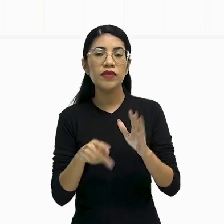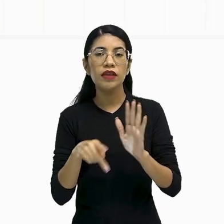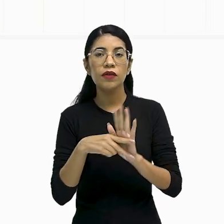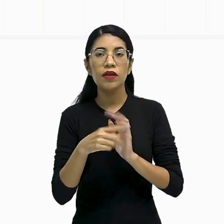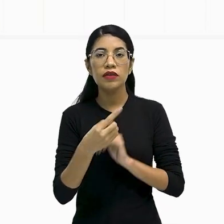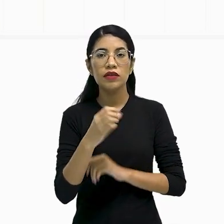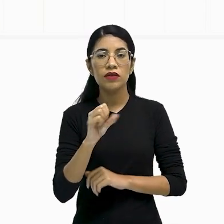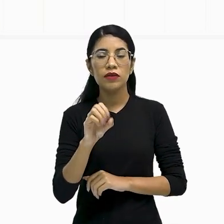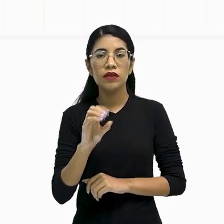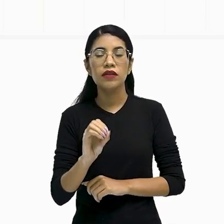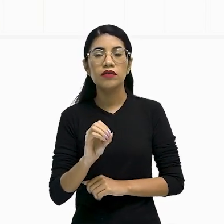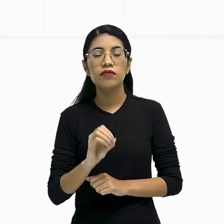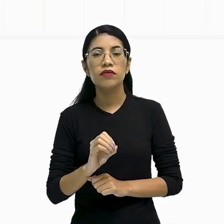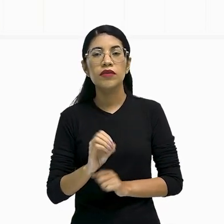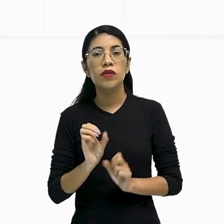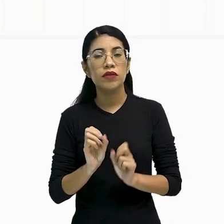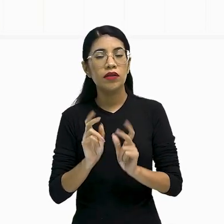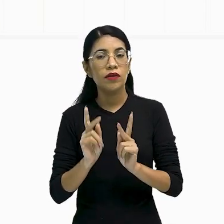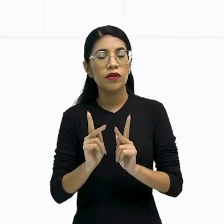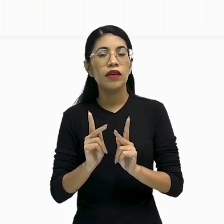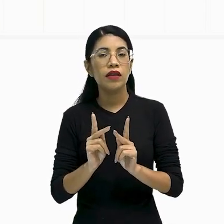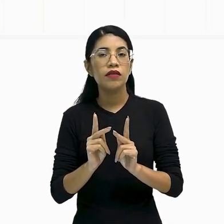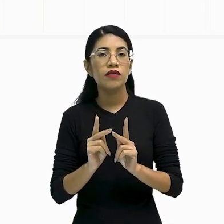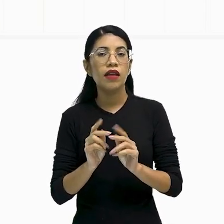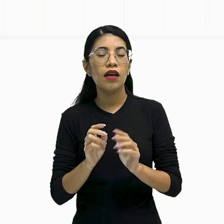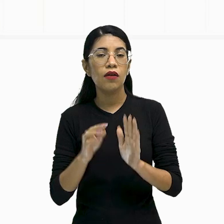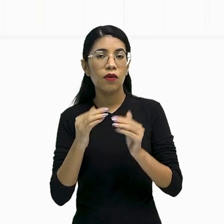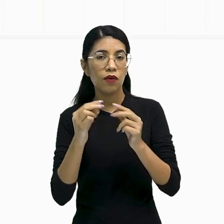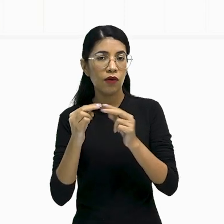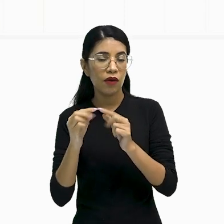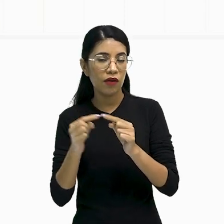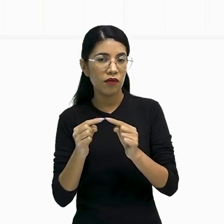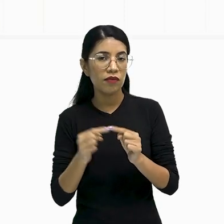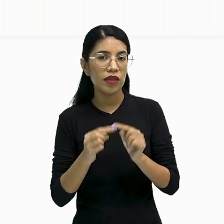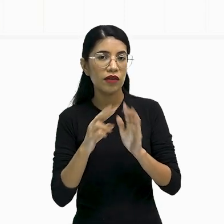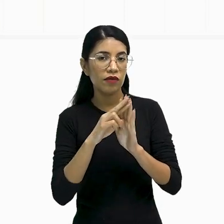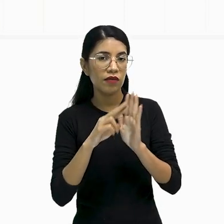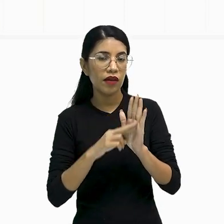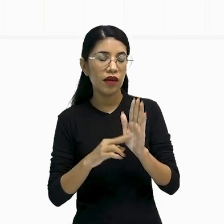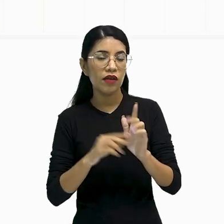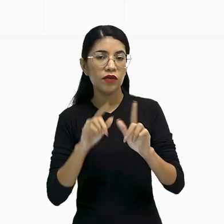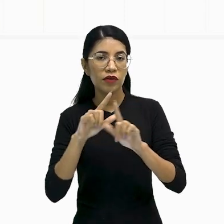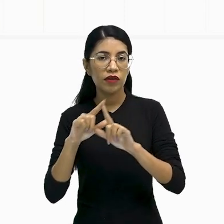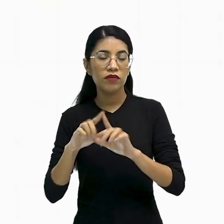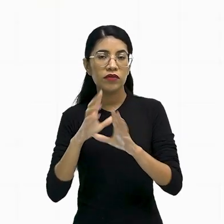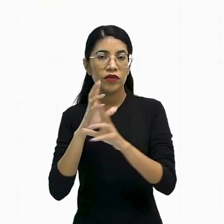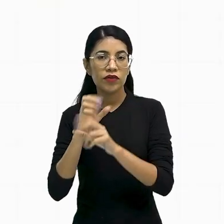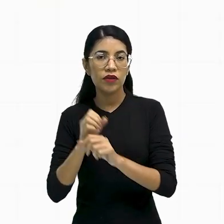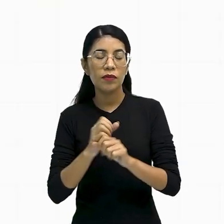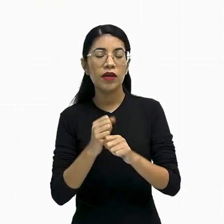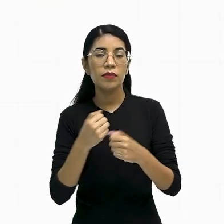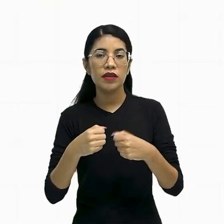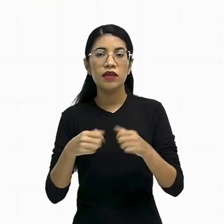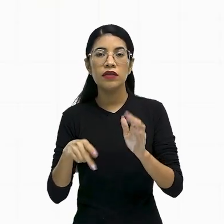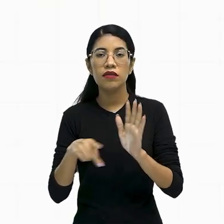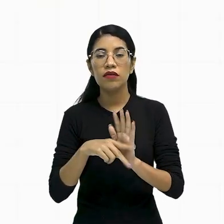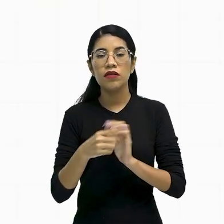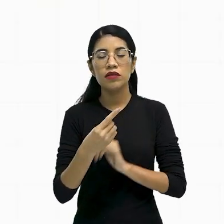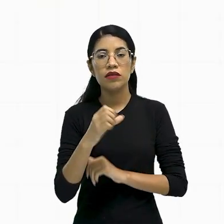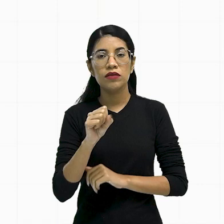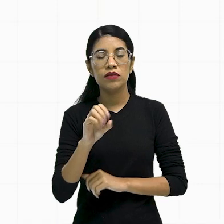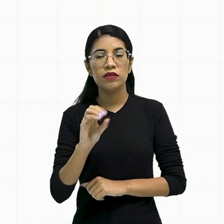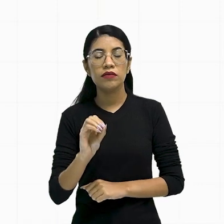180 graus. Portanto, está satisfeita a condição, né? De que o somatório sempre tem que dar